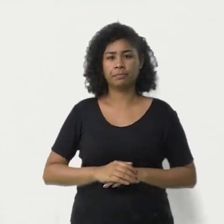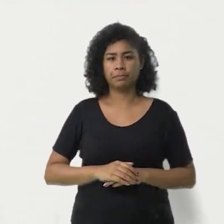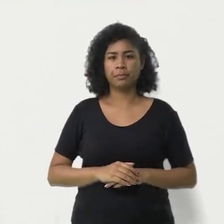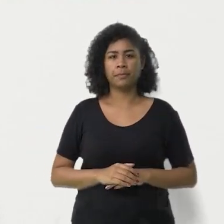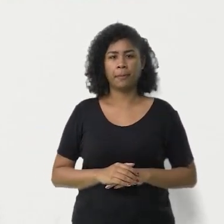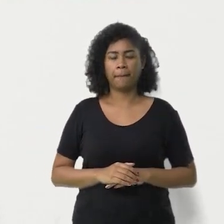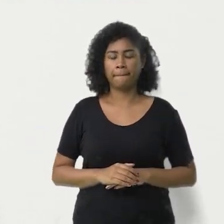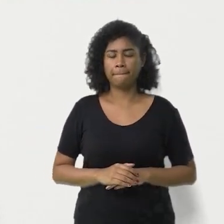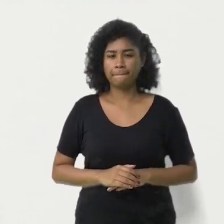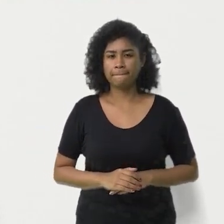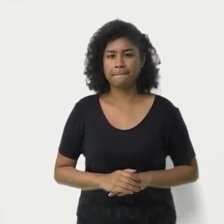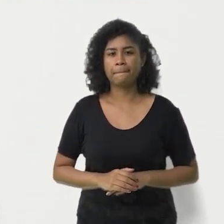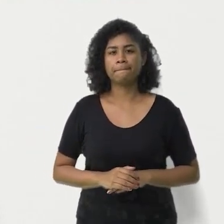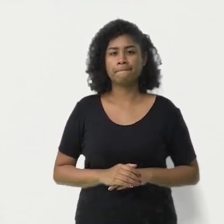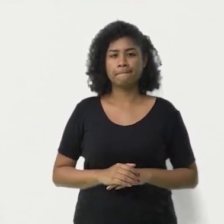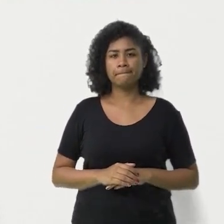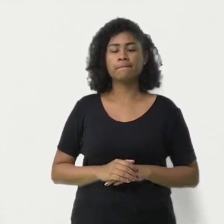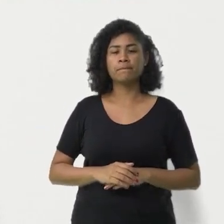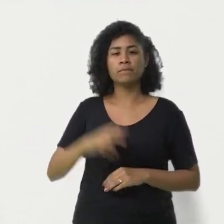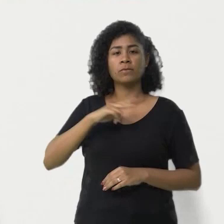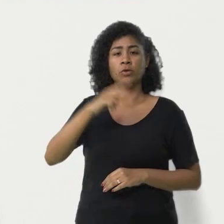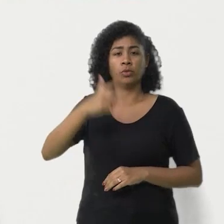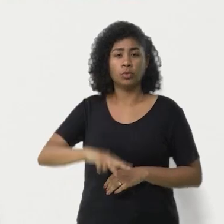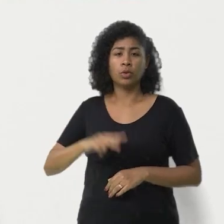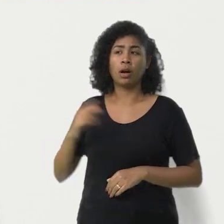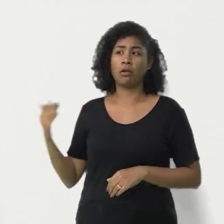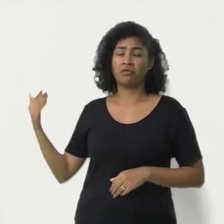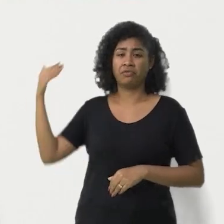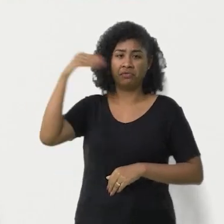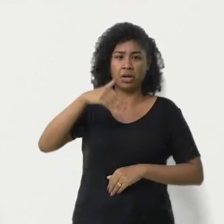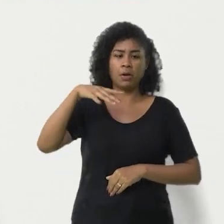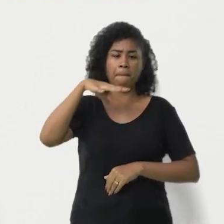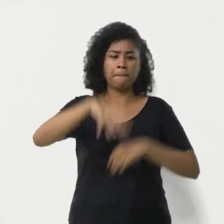na verdade, colonizado pelos portugueses,